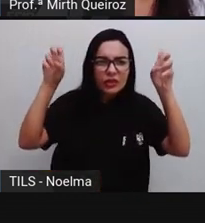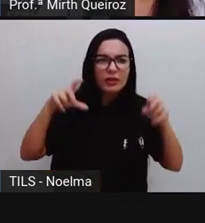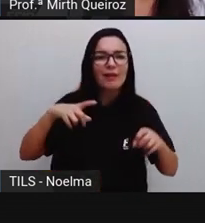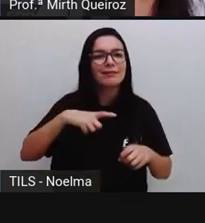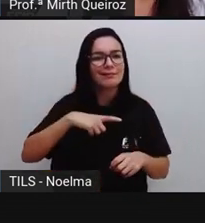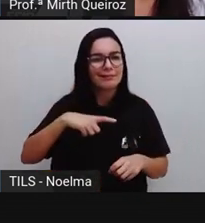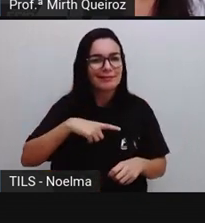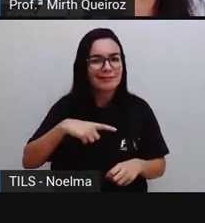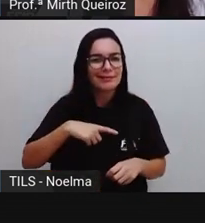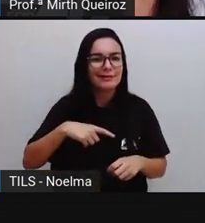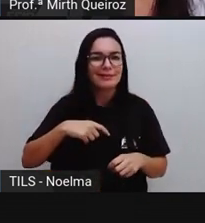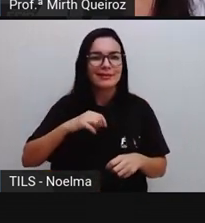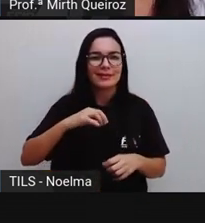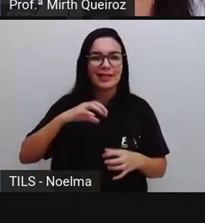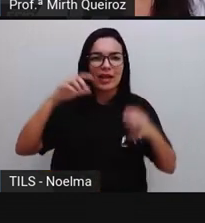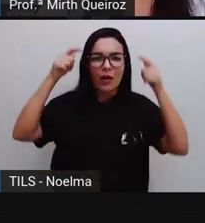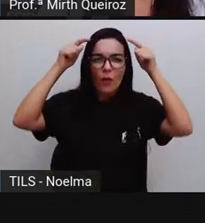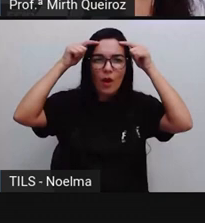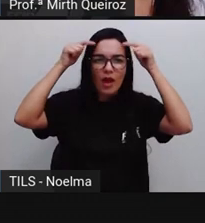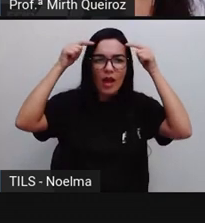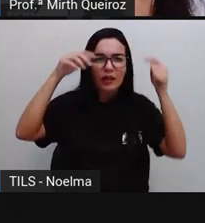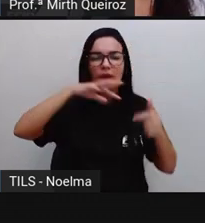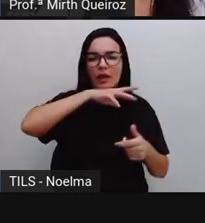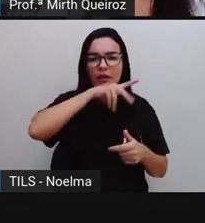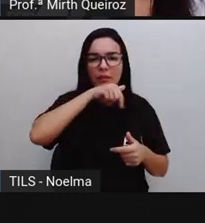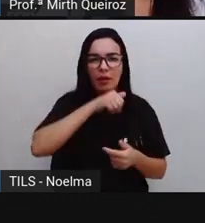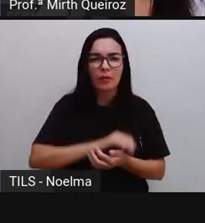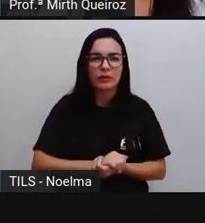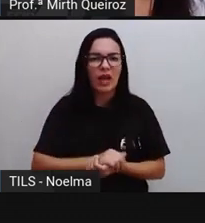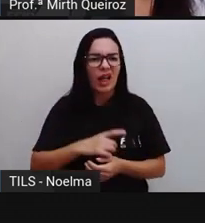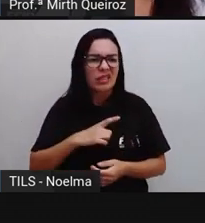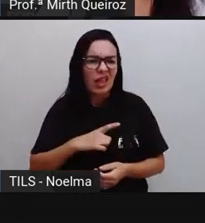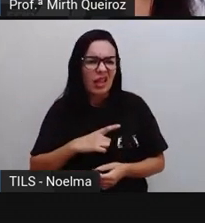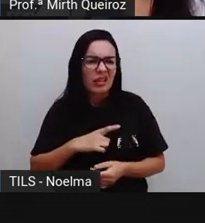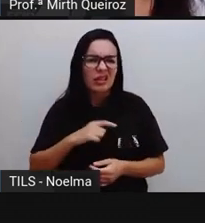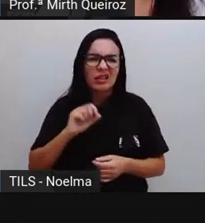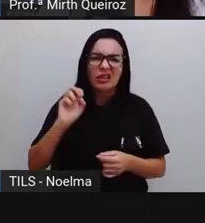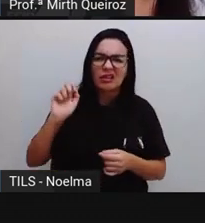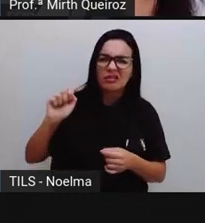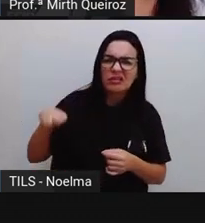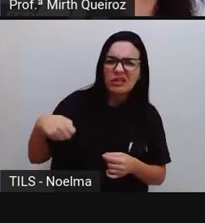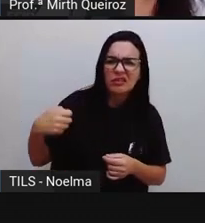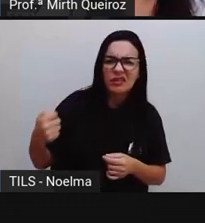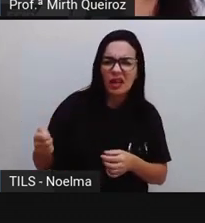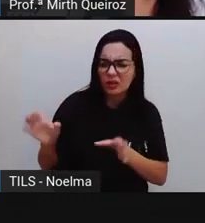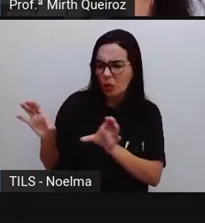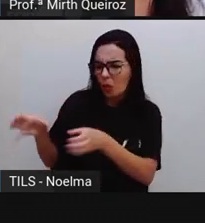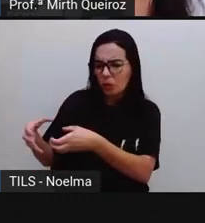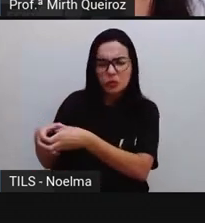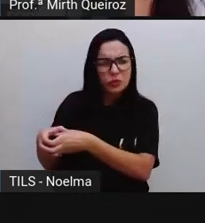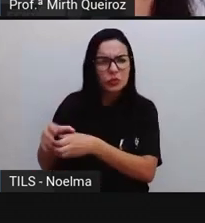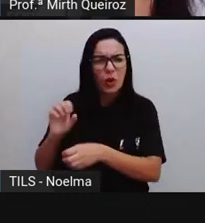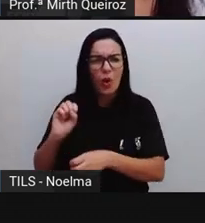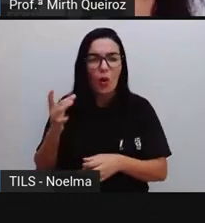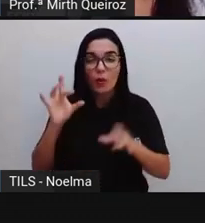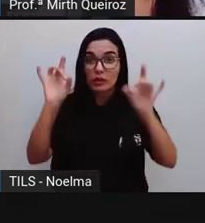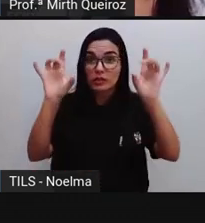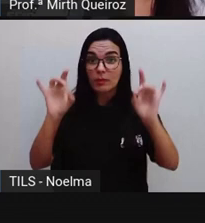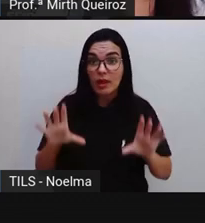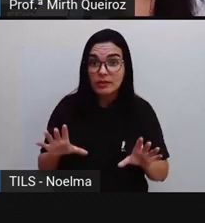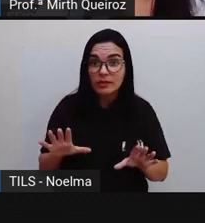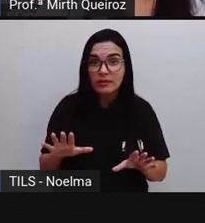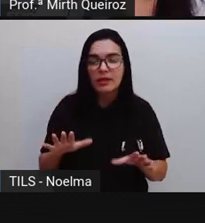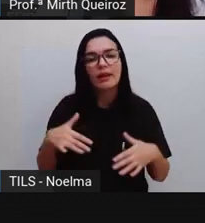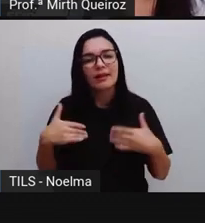né? Esse título refere-se a um conjunto, a uma espécie ou a um conjunto delas? A um conjunto,